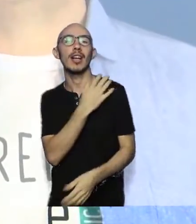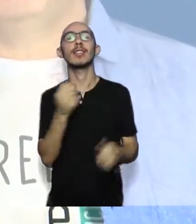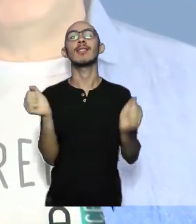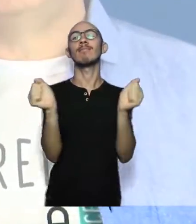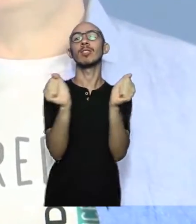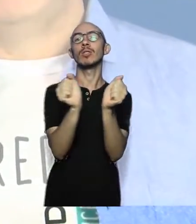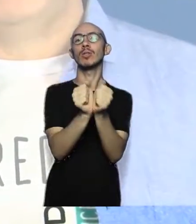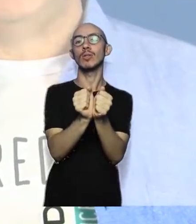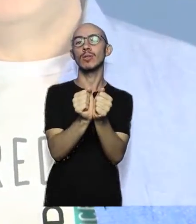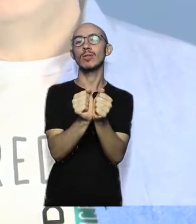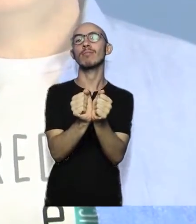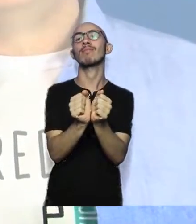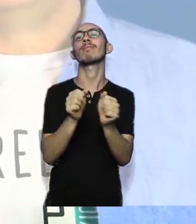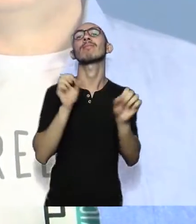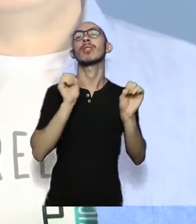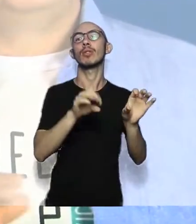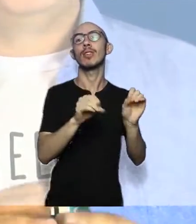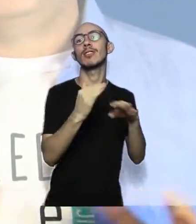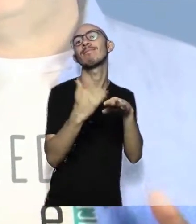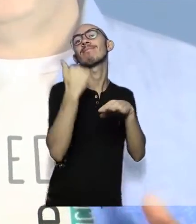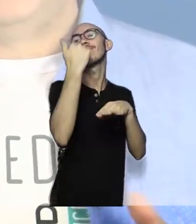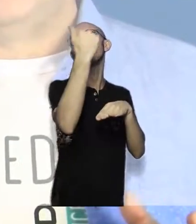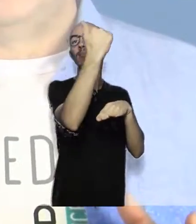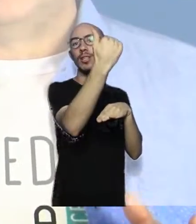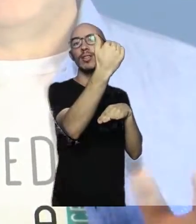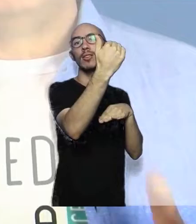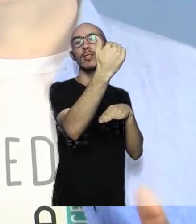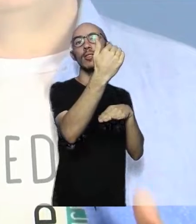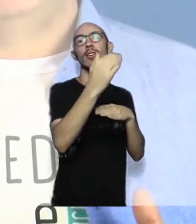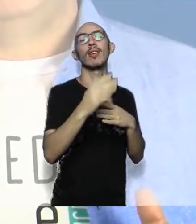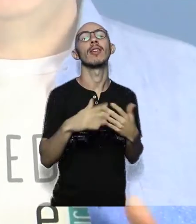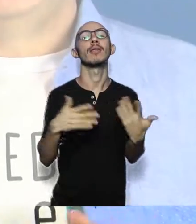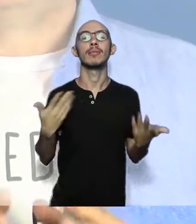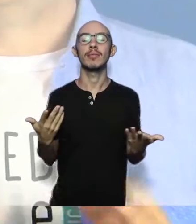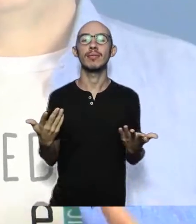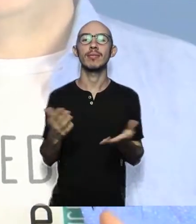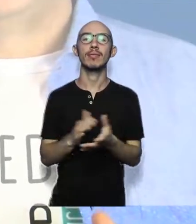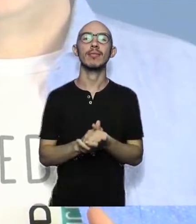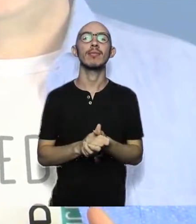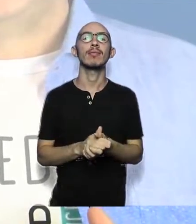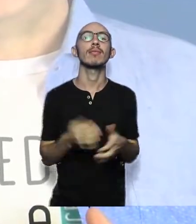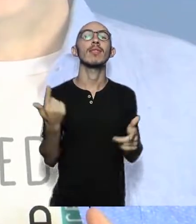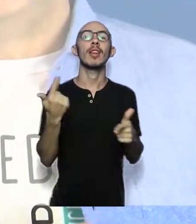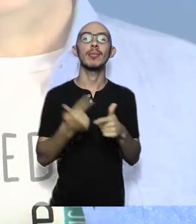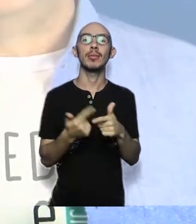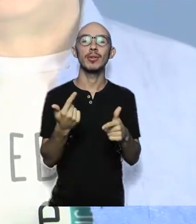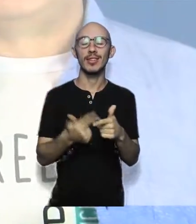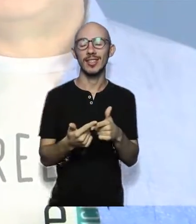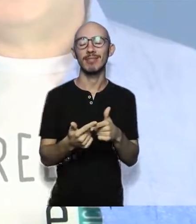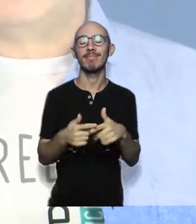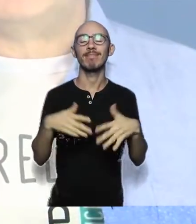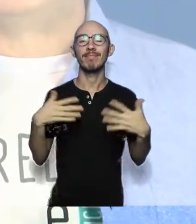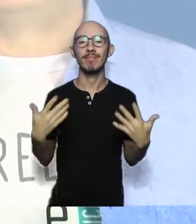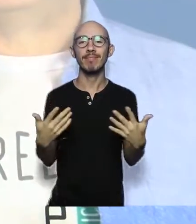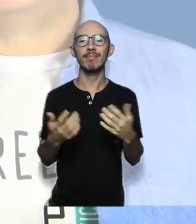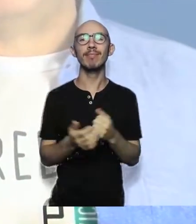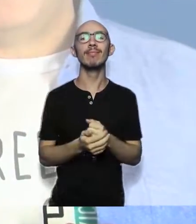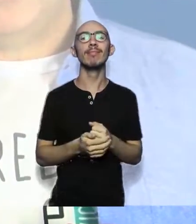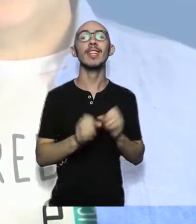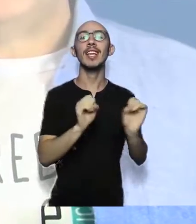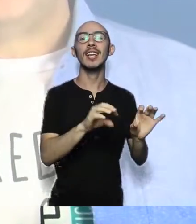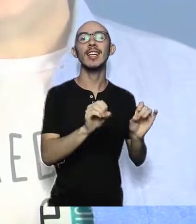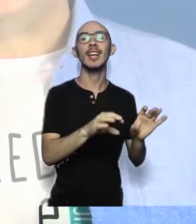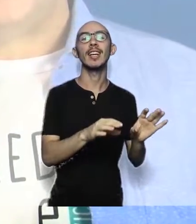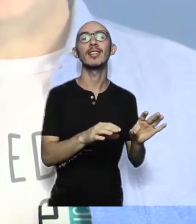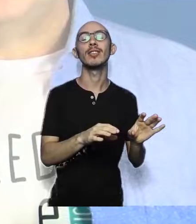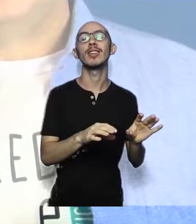sem afetar o ensino básico. Isso é um grande erro, segmentar a educação brasileira. Porque simplesmente quando você